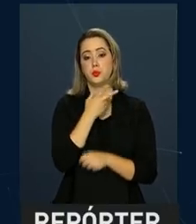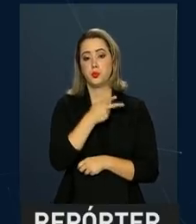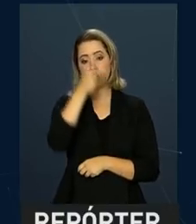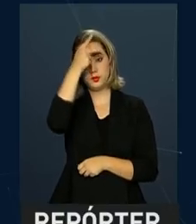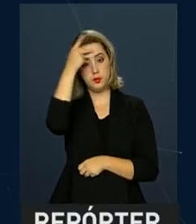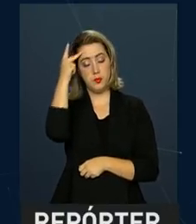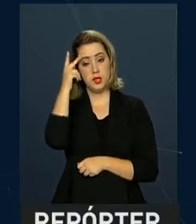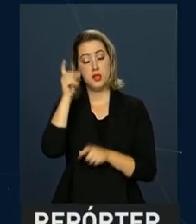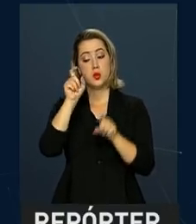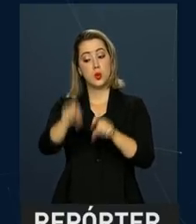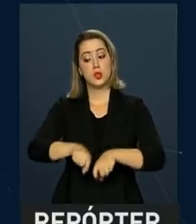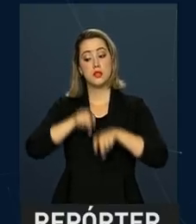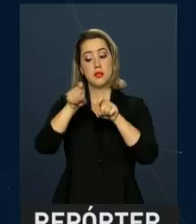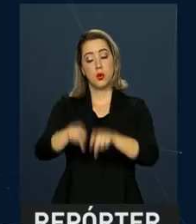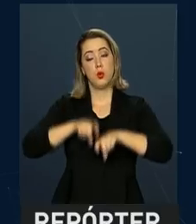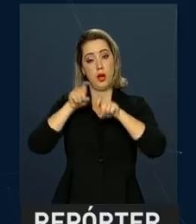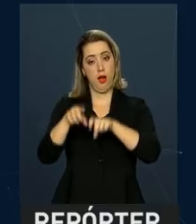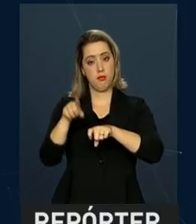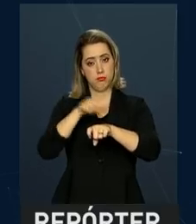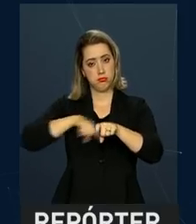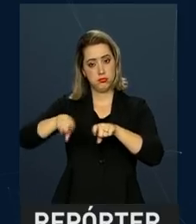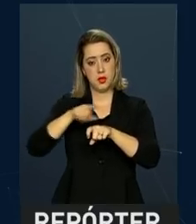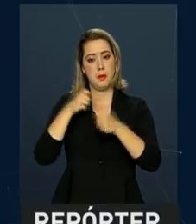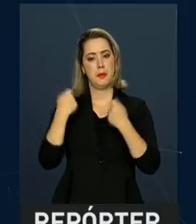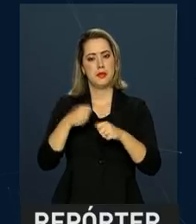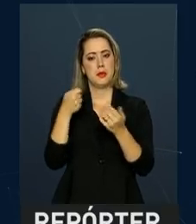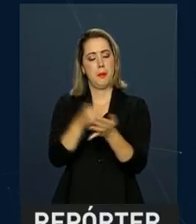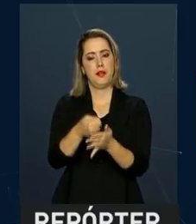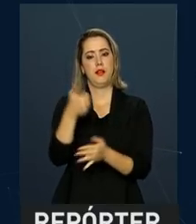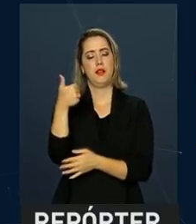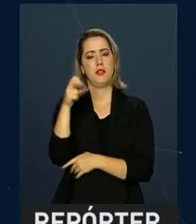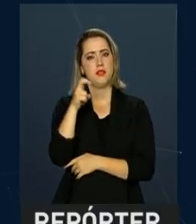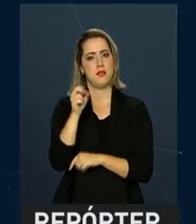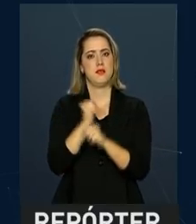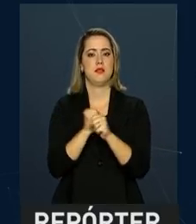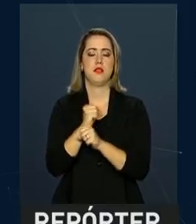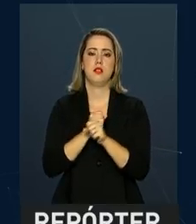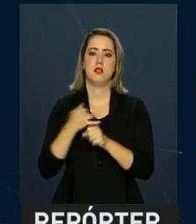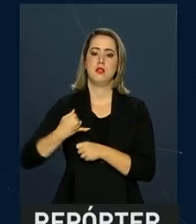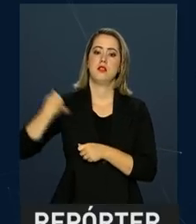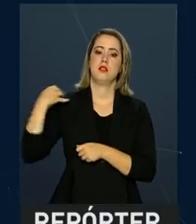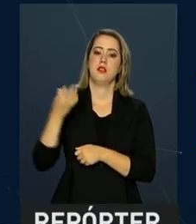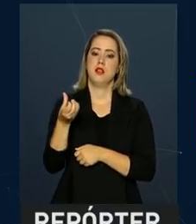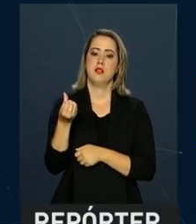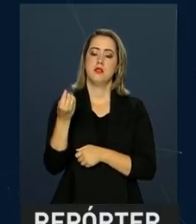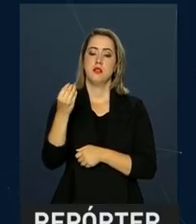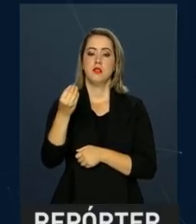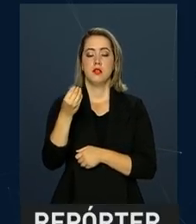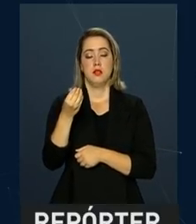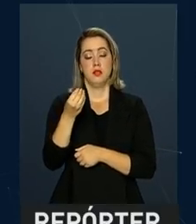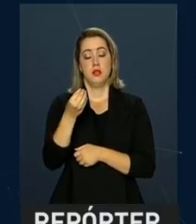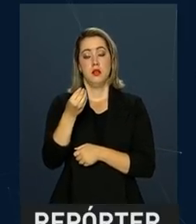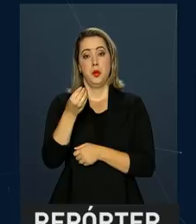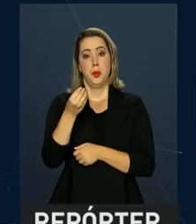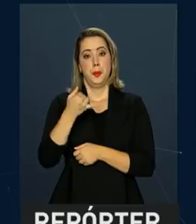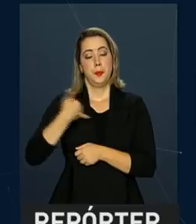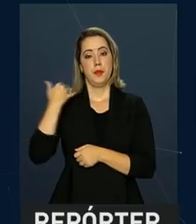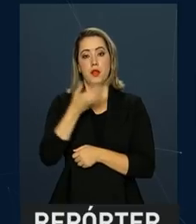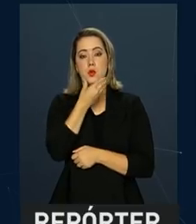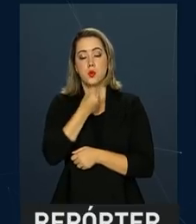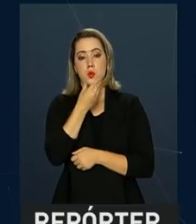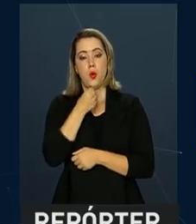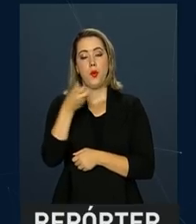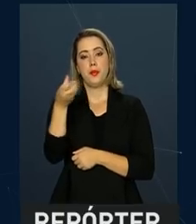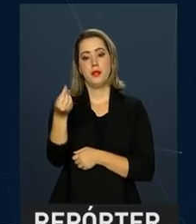terão de contribuir por 15 anos para se aposentar e ter idade mínima de 60 anos no caso de homens e